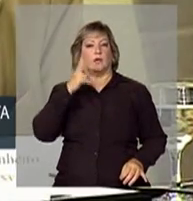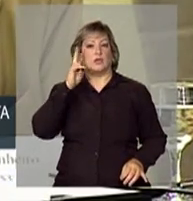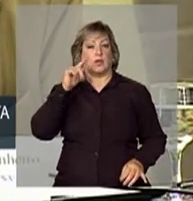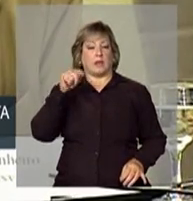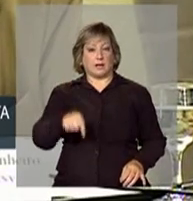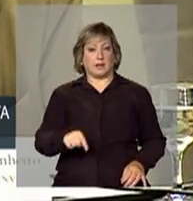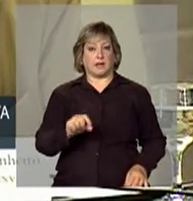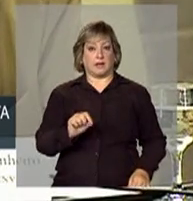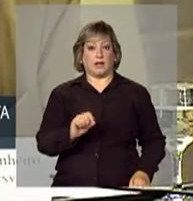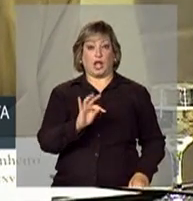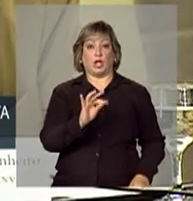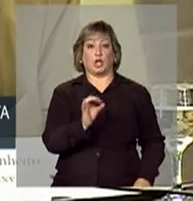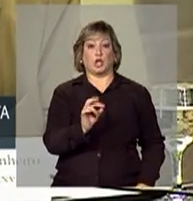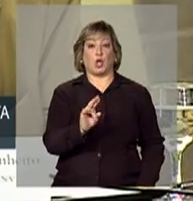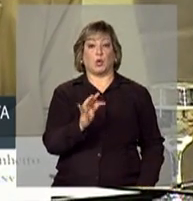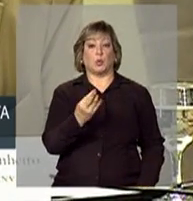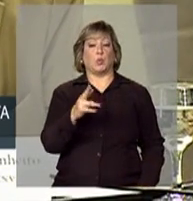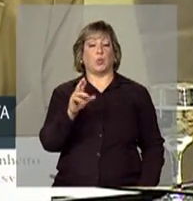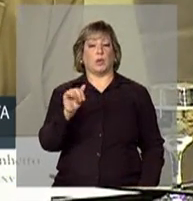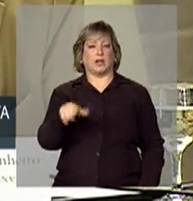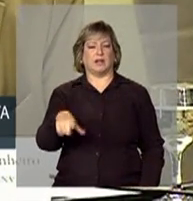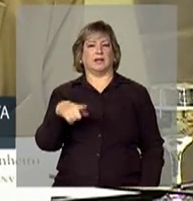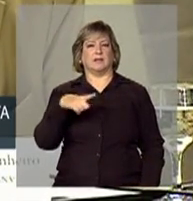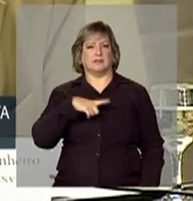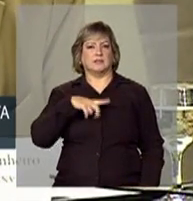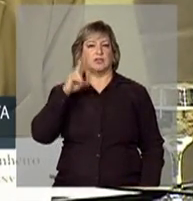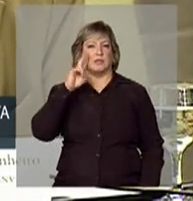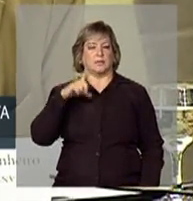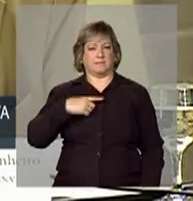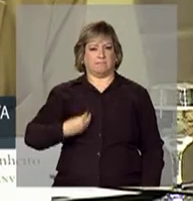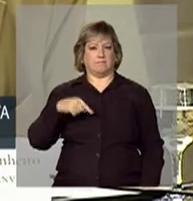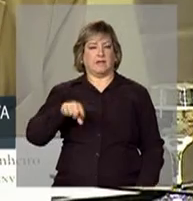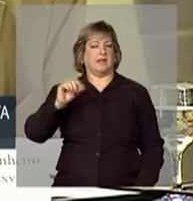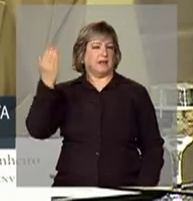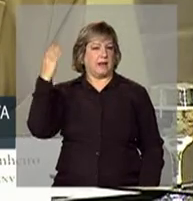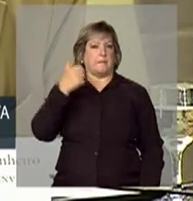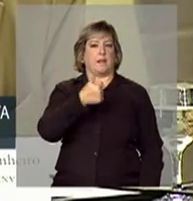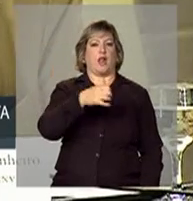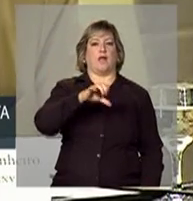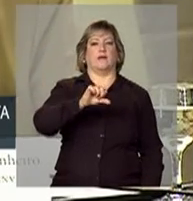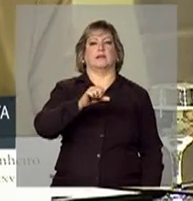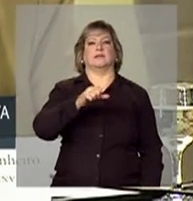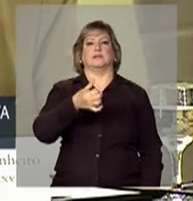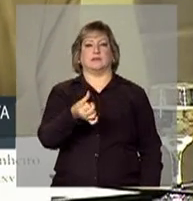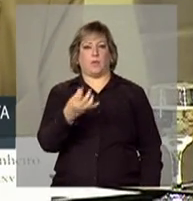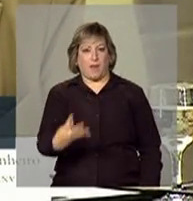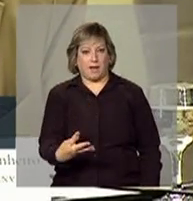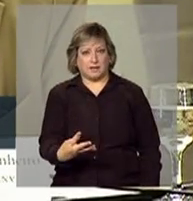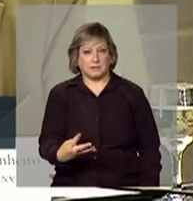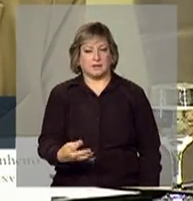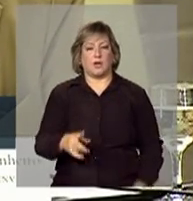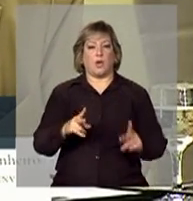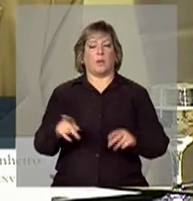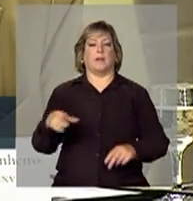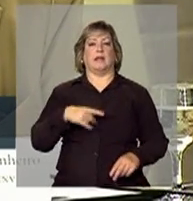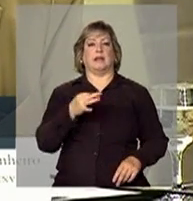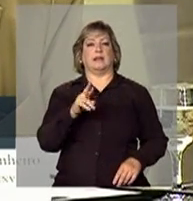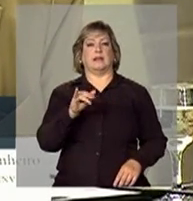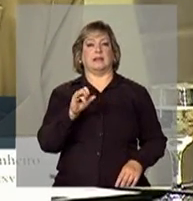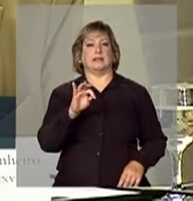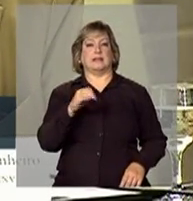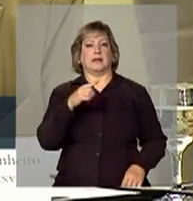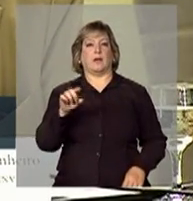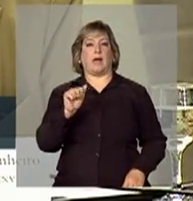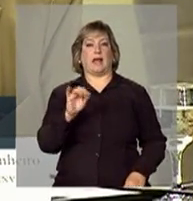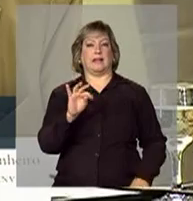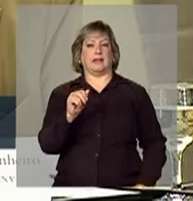tortura como matriz da repressão praticada pelo Estado tem início em 1964, como Tristão de Ataíde lembrava, para